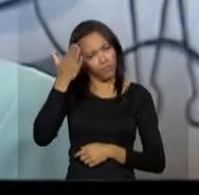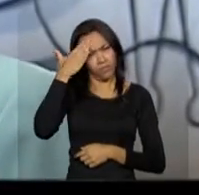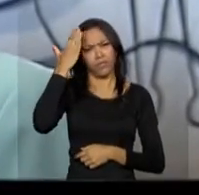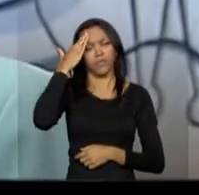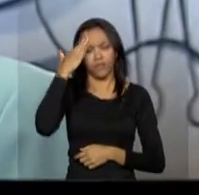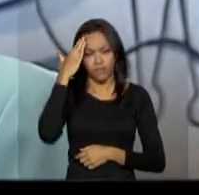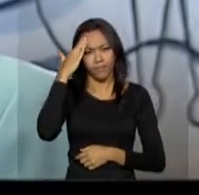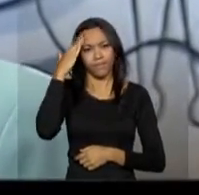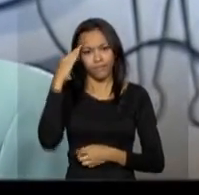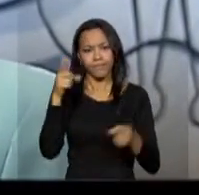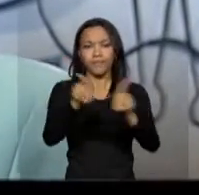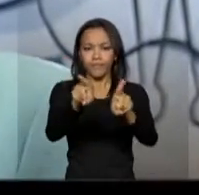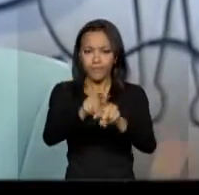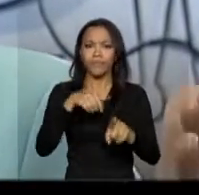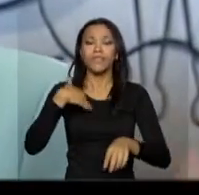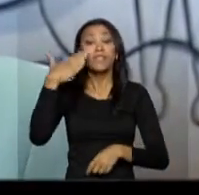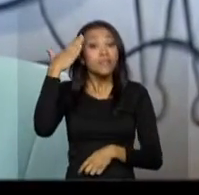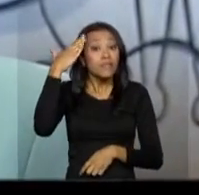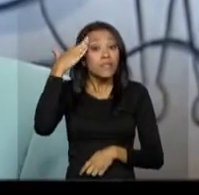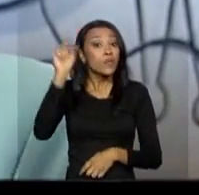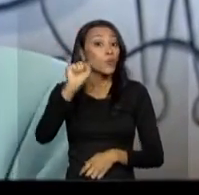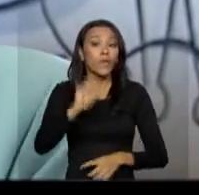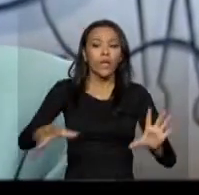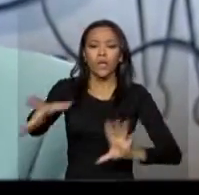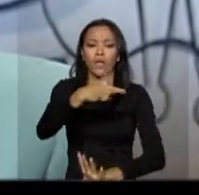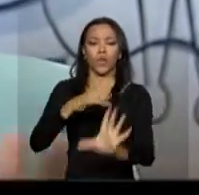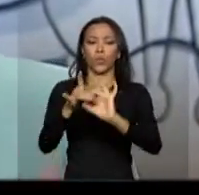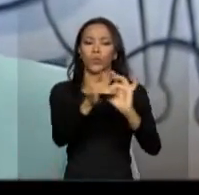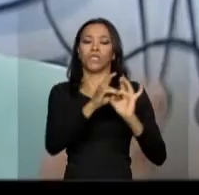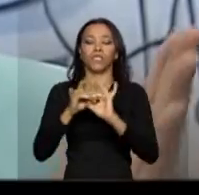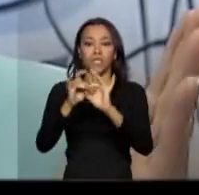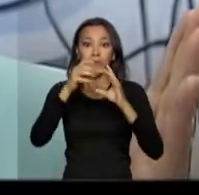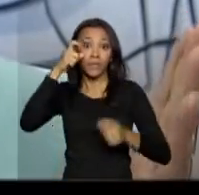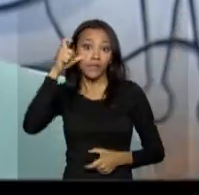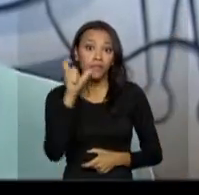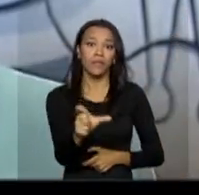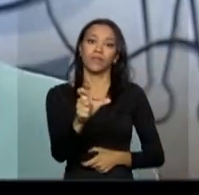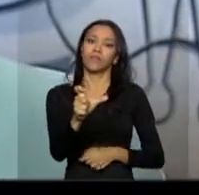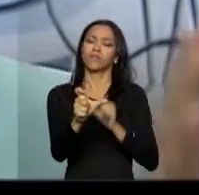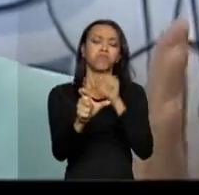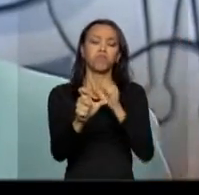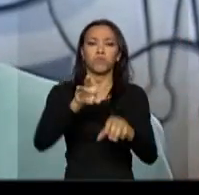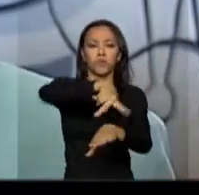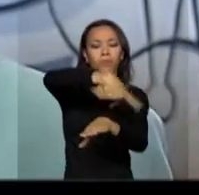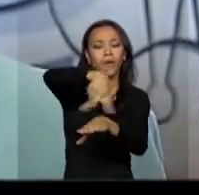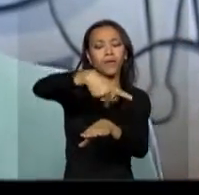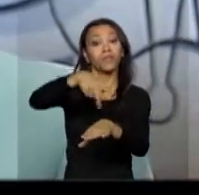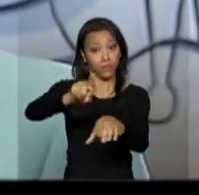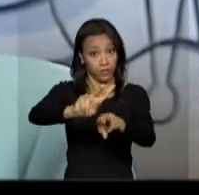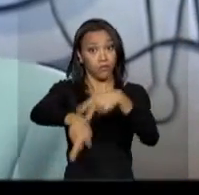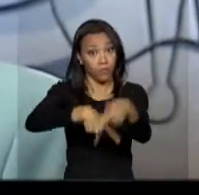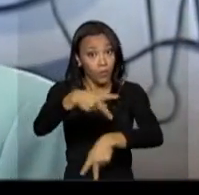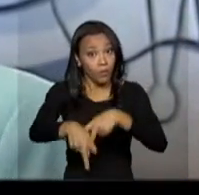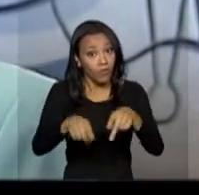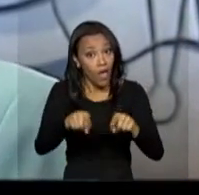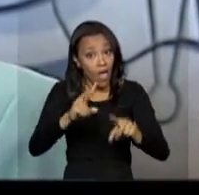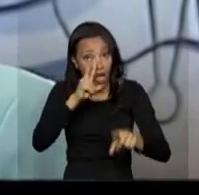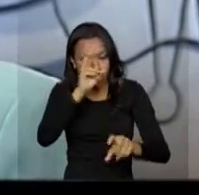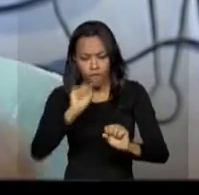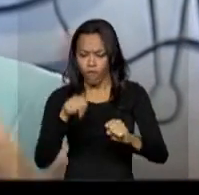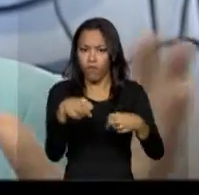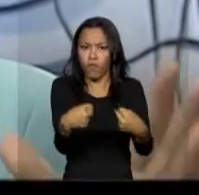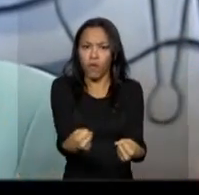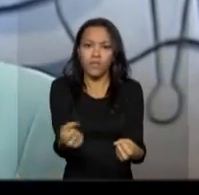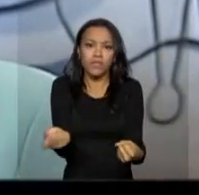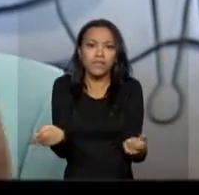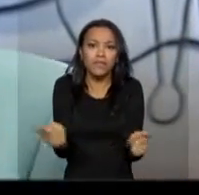disso. Também sei que a união em torno dos interesses de nosso país e de nosso povo é a força capaz